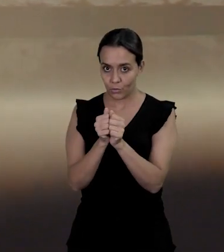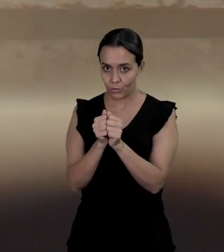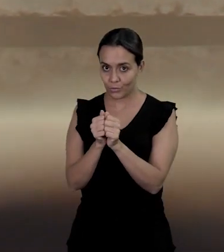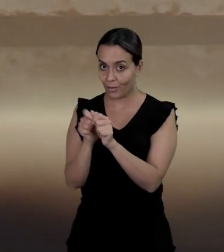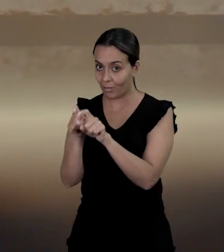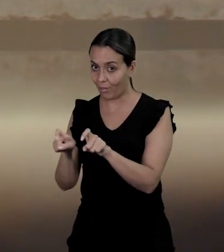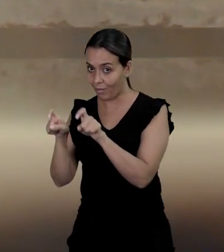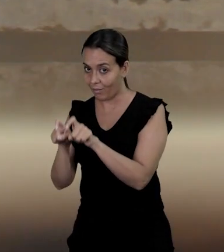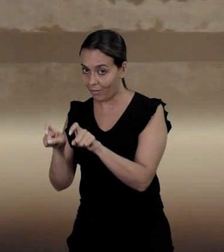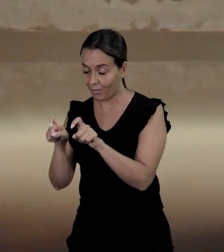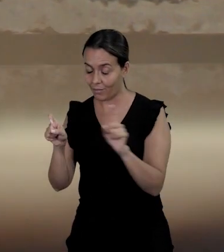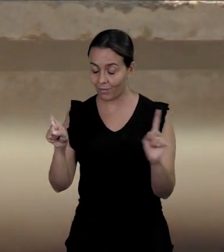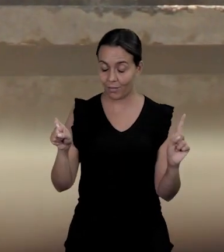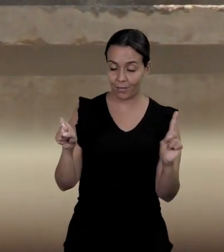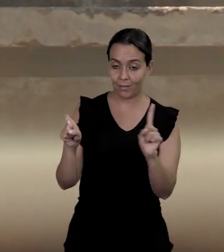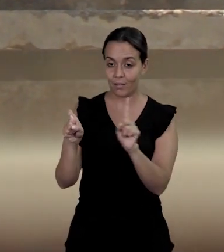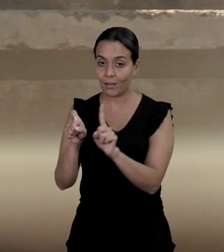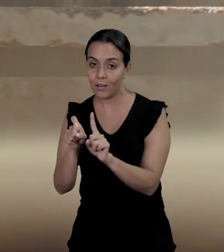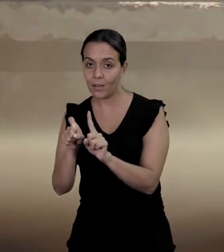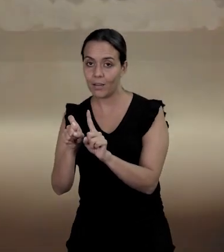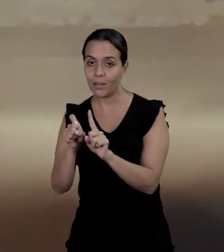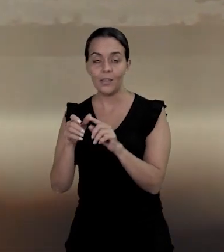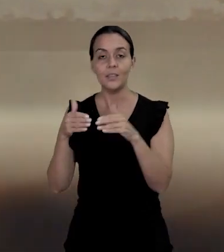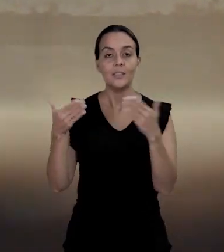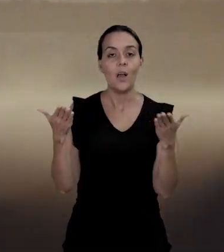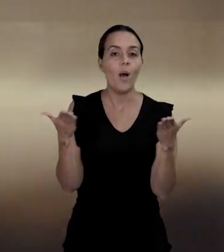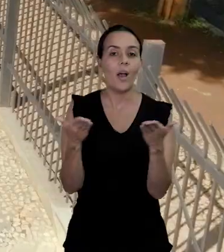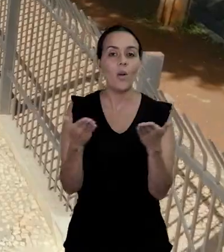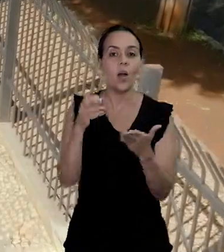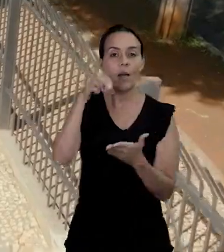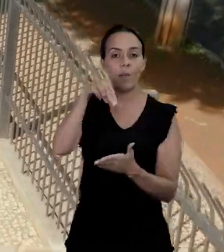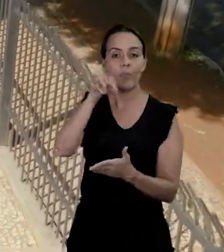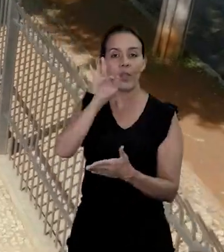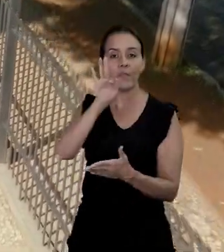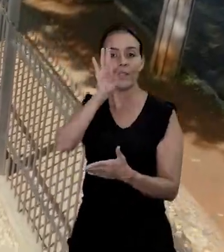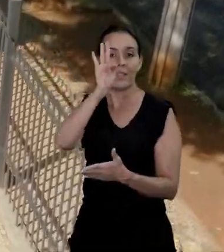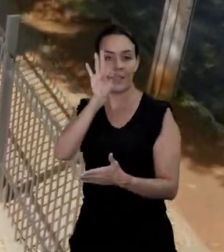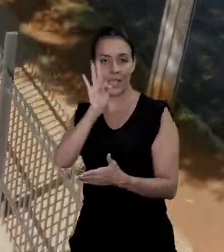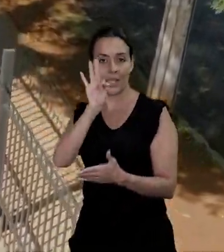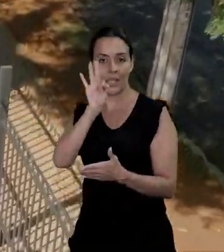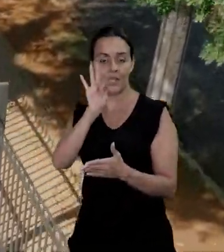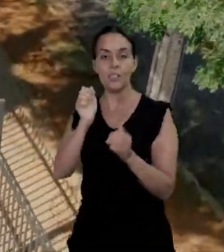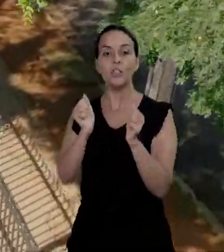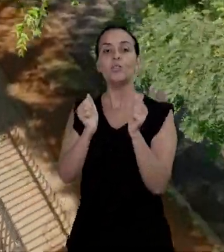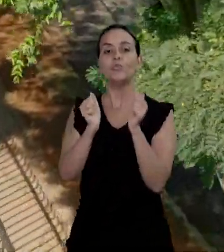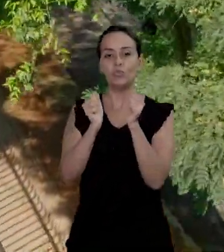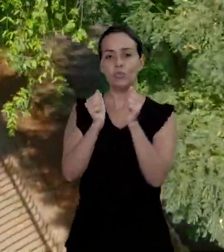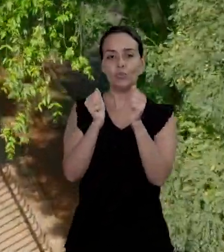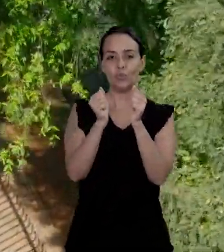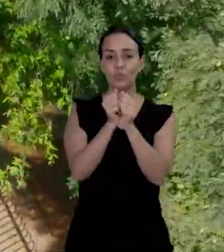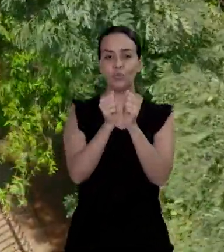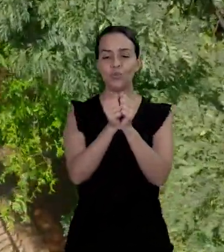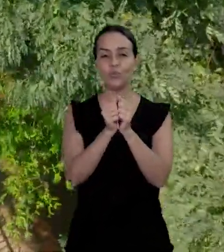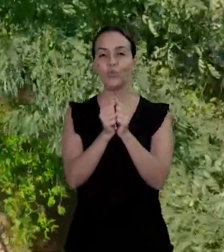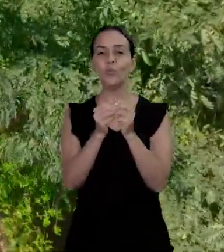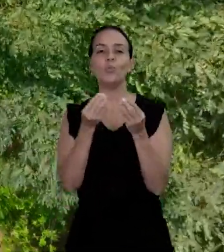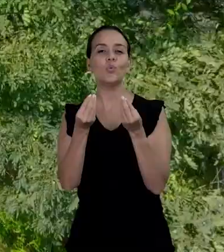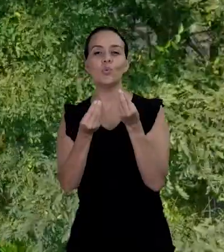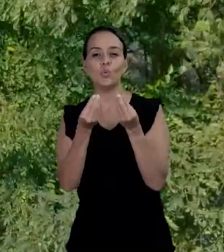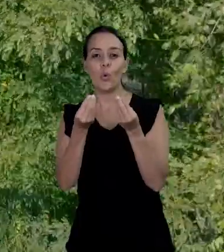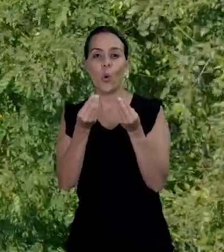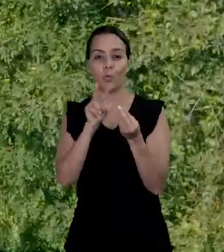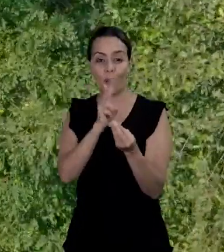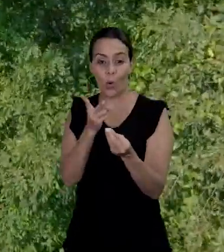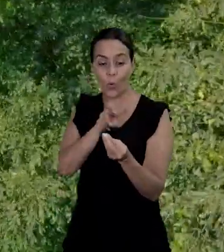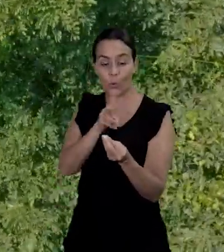NFT, junto com o metaverso, que é essa fusão de on e off que a gente está cada vez mais dentro, né? Seu cérebro vai para o on, seu corpo está no